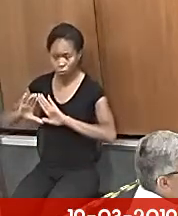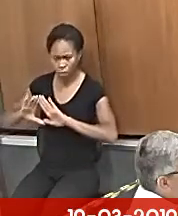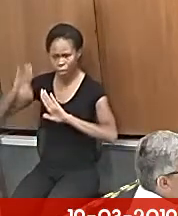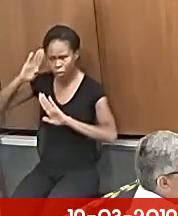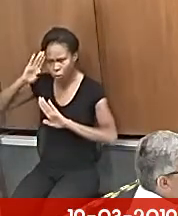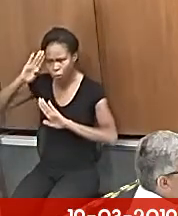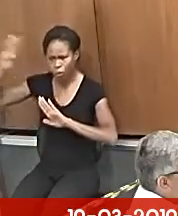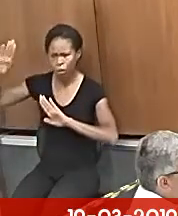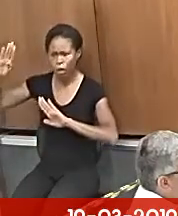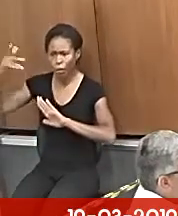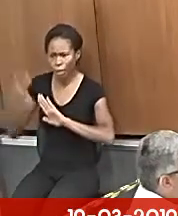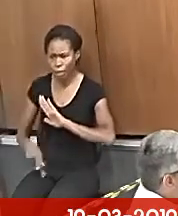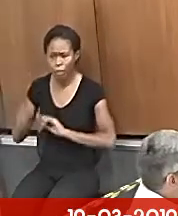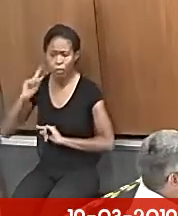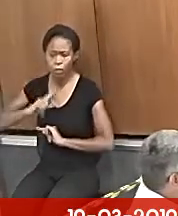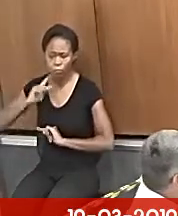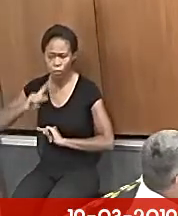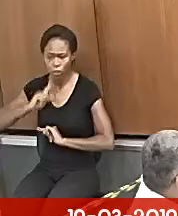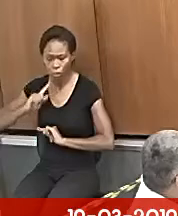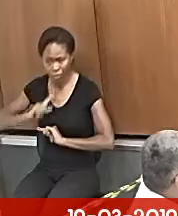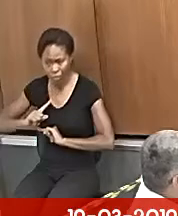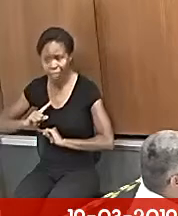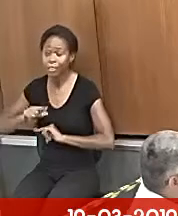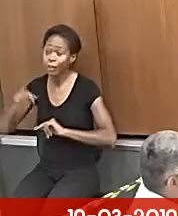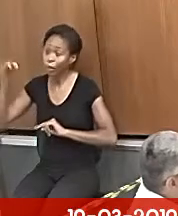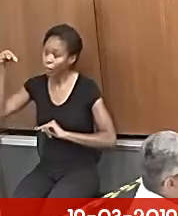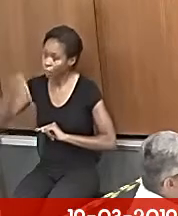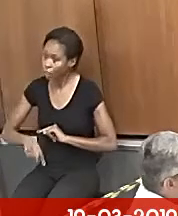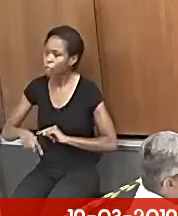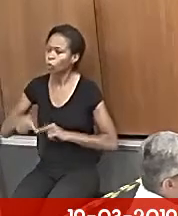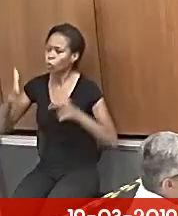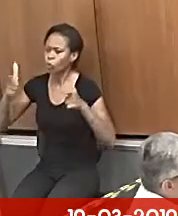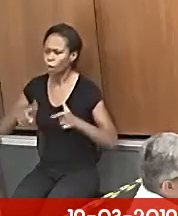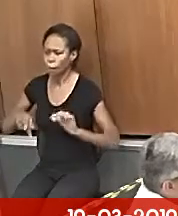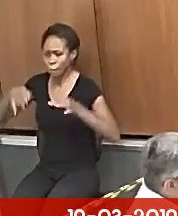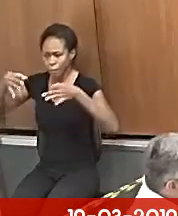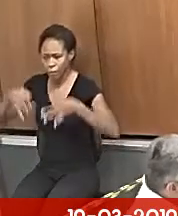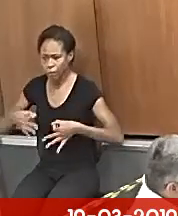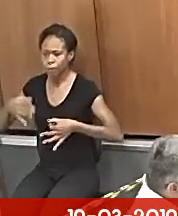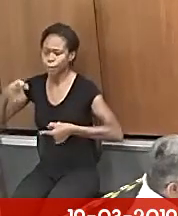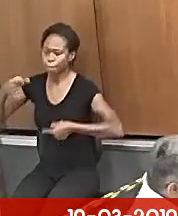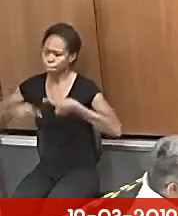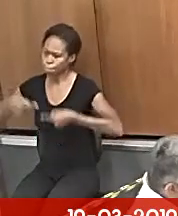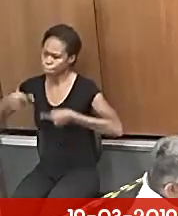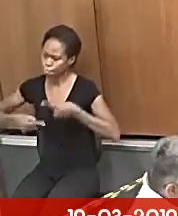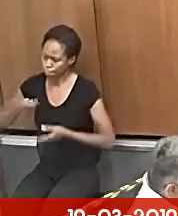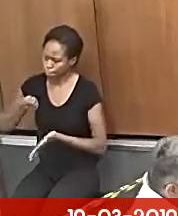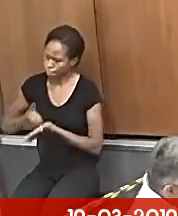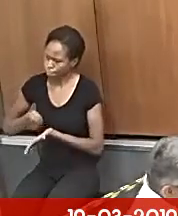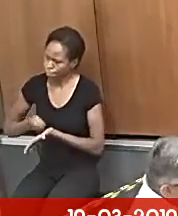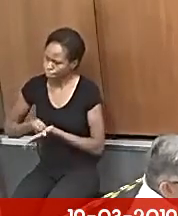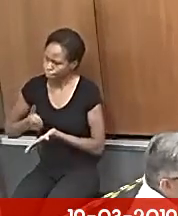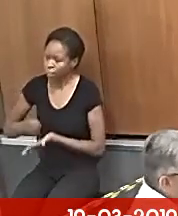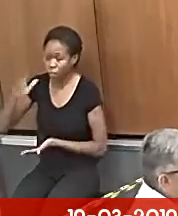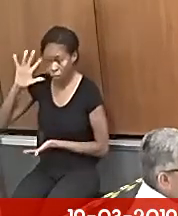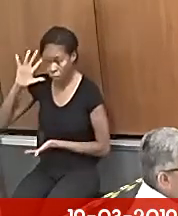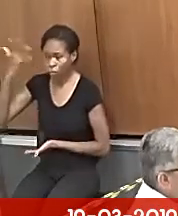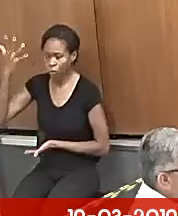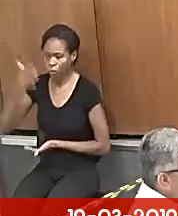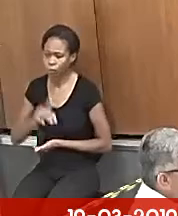de minas gerais do poder legislativo aqui tem que ser um local de debate o da cobrança e das realizações né